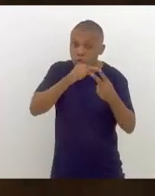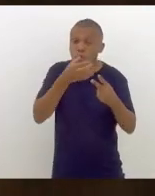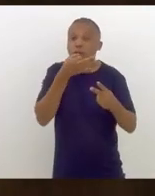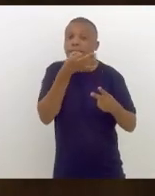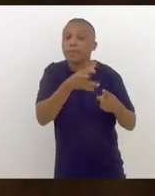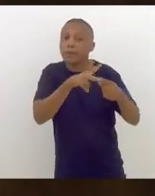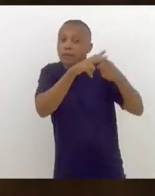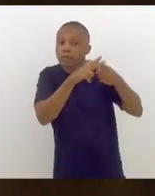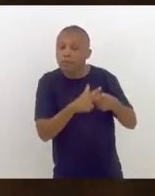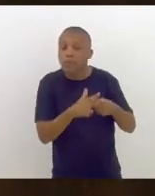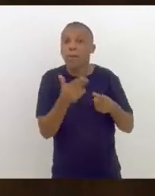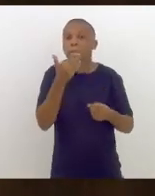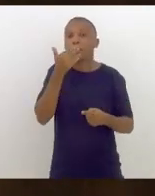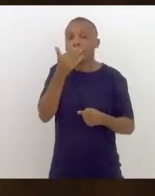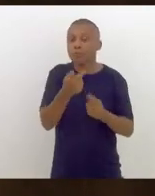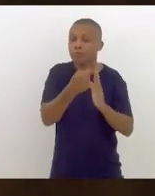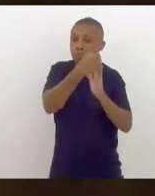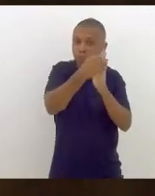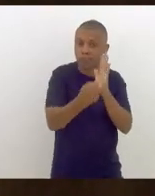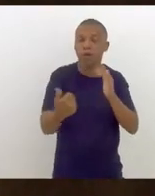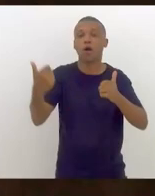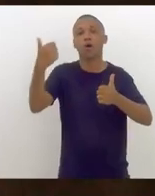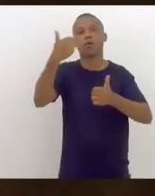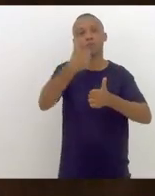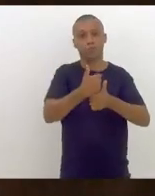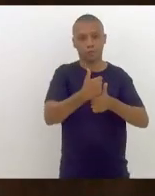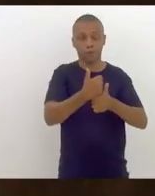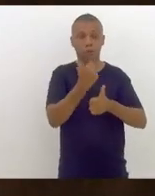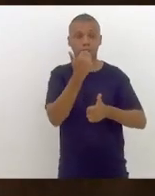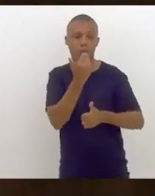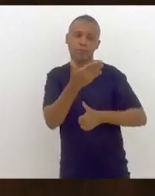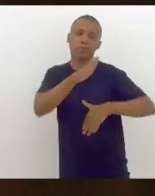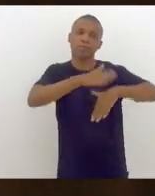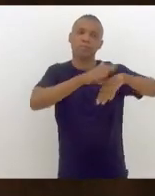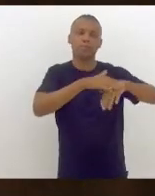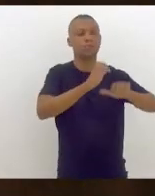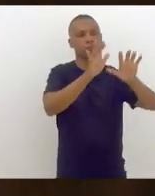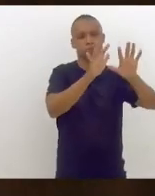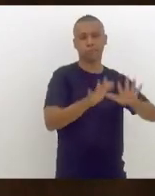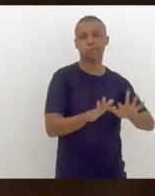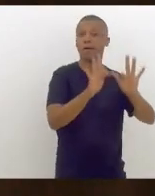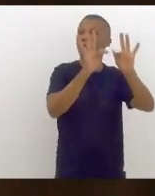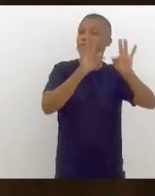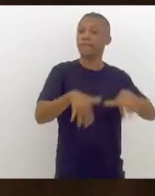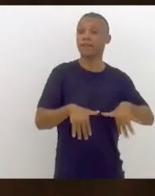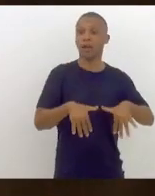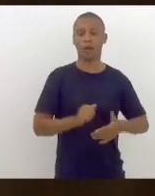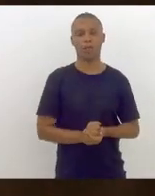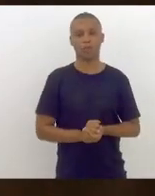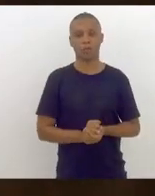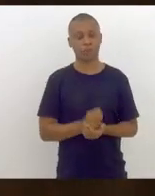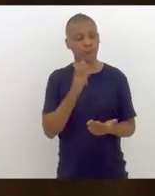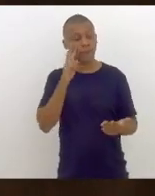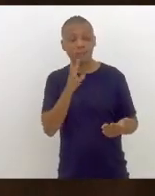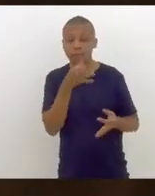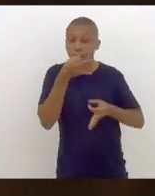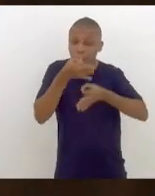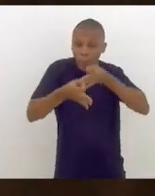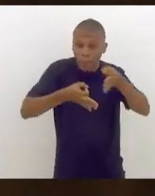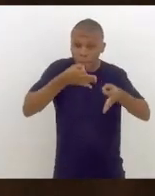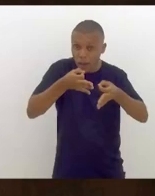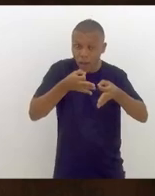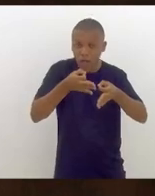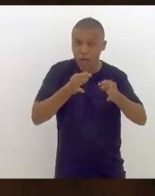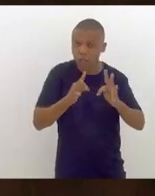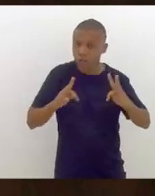substitutivo pedindo a vossa excelência forma final de redação visto que as emendas todas foram retiradas